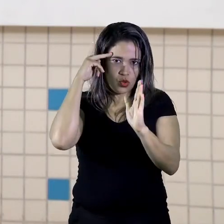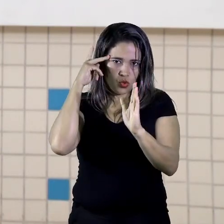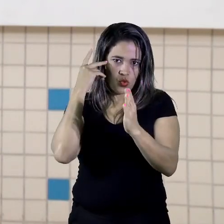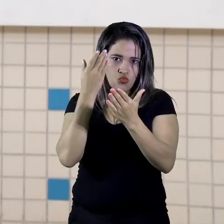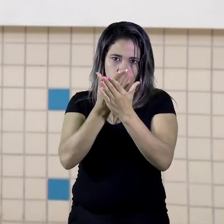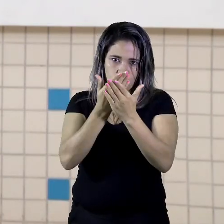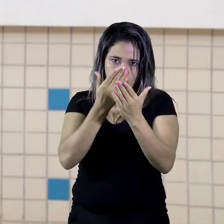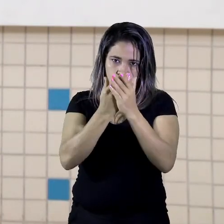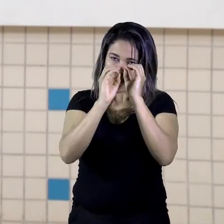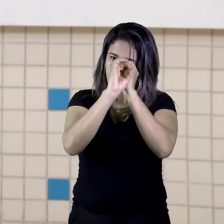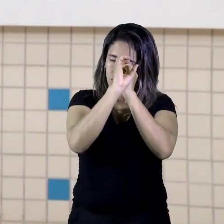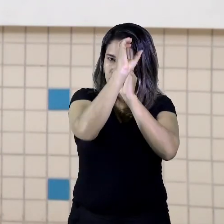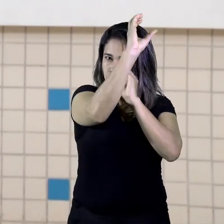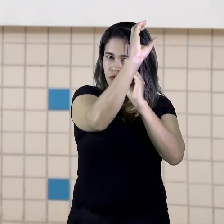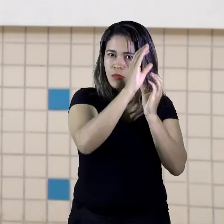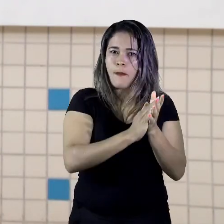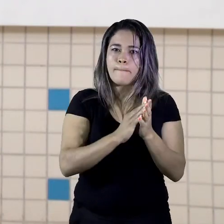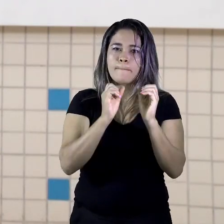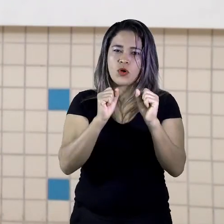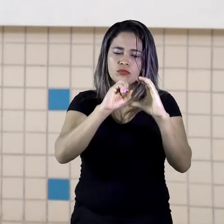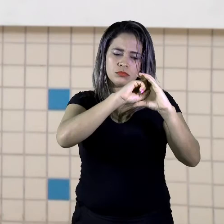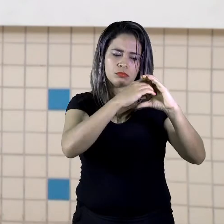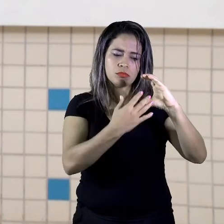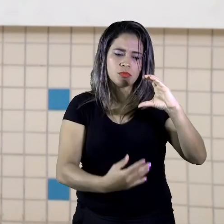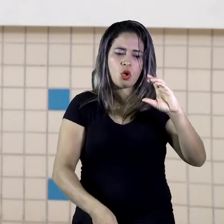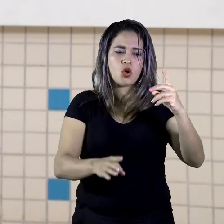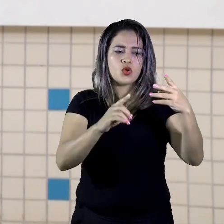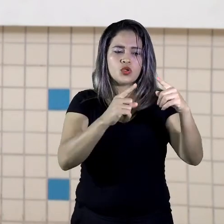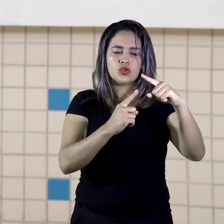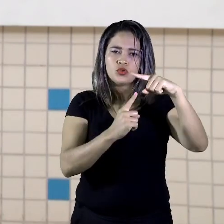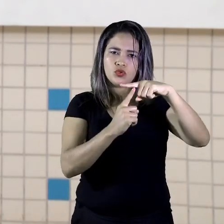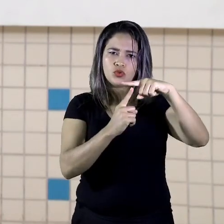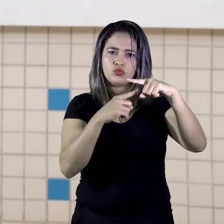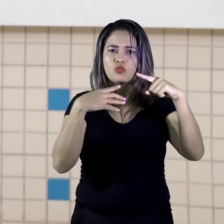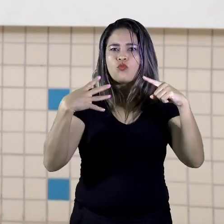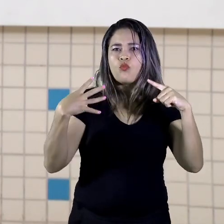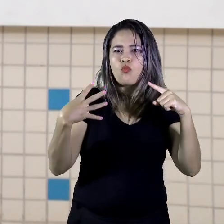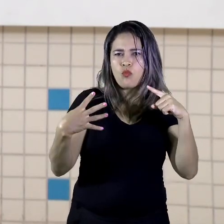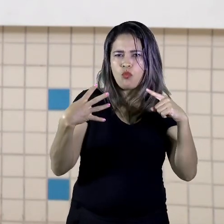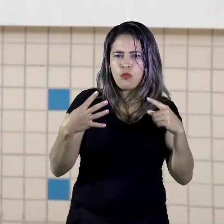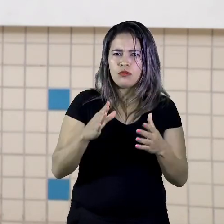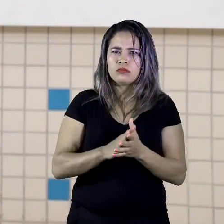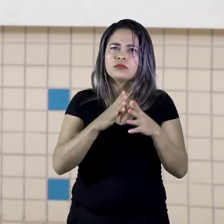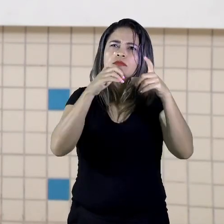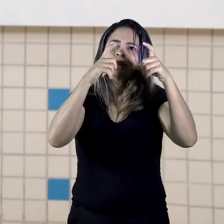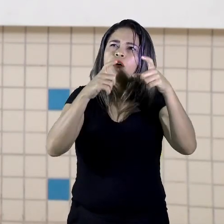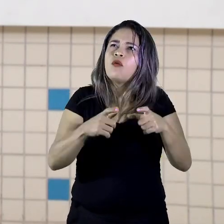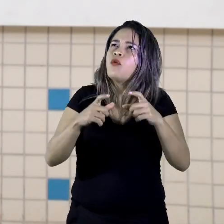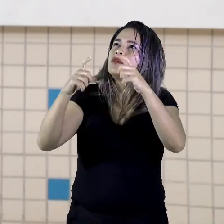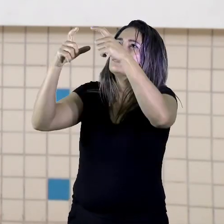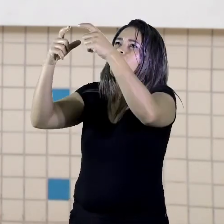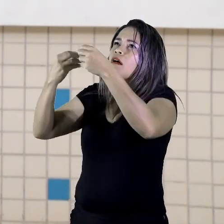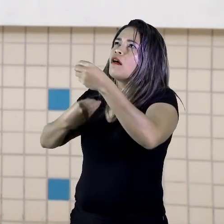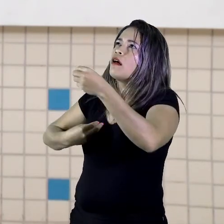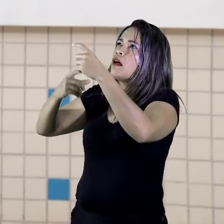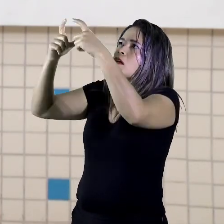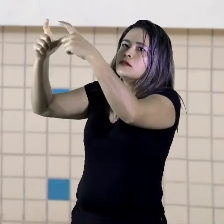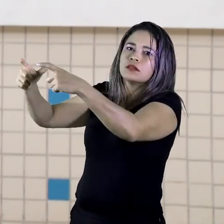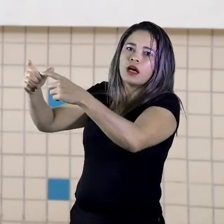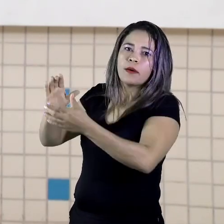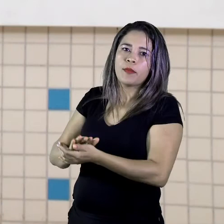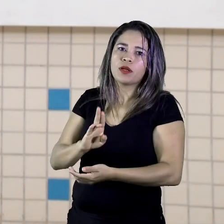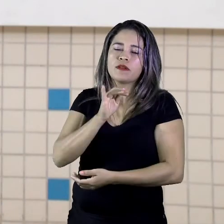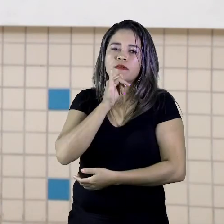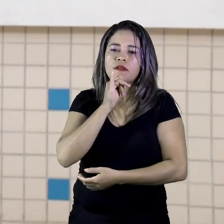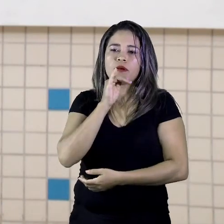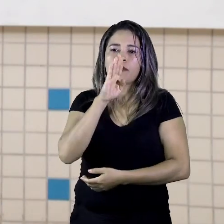elas podem ser classificadas em 4 tipos. Isso depende, então, de onde que elas são avistadas. Por exemplo, as